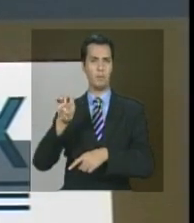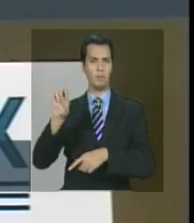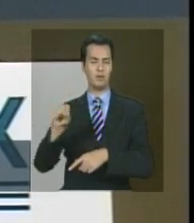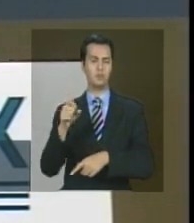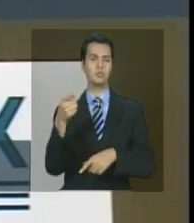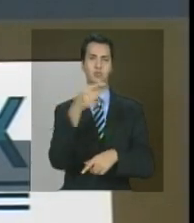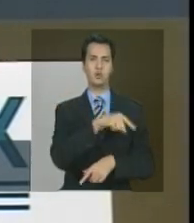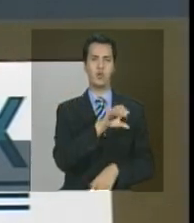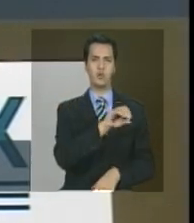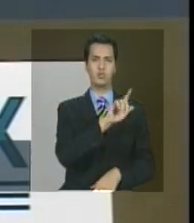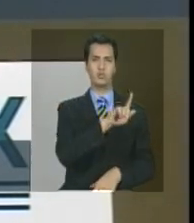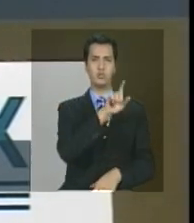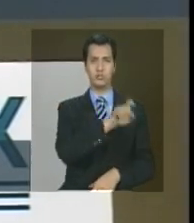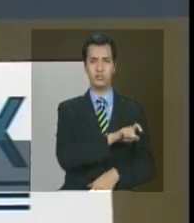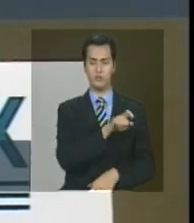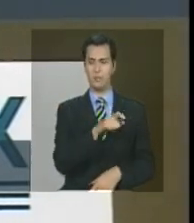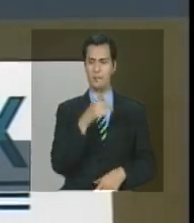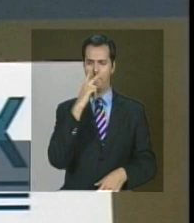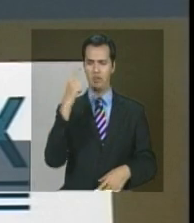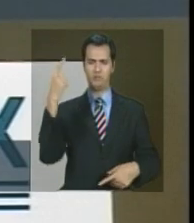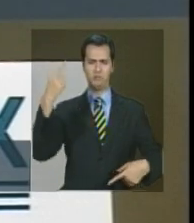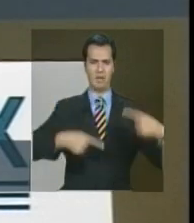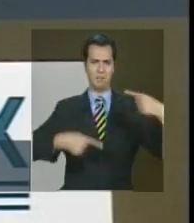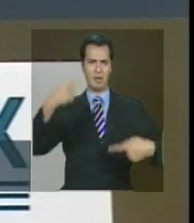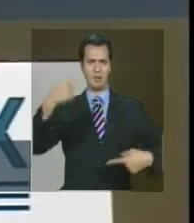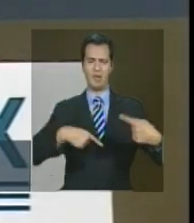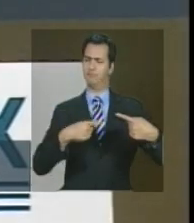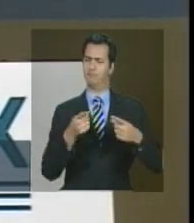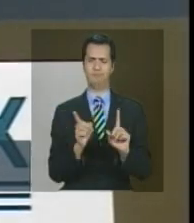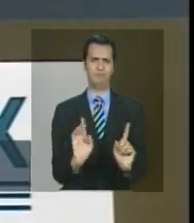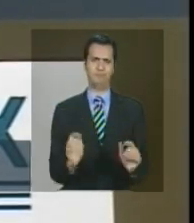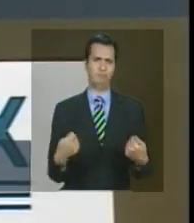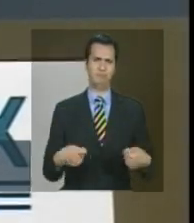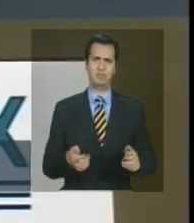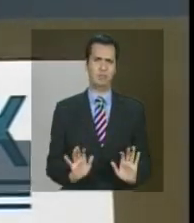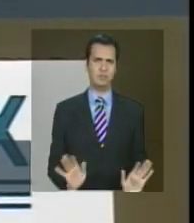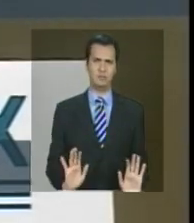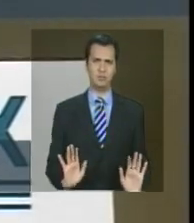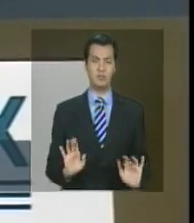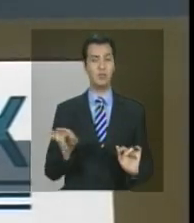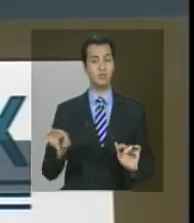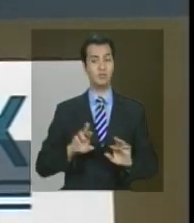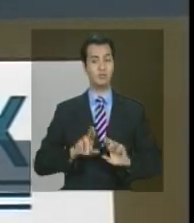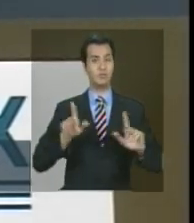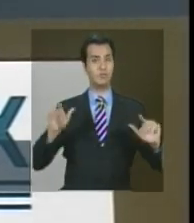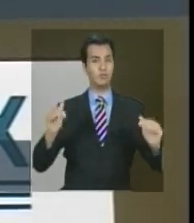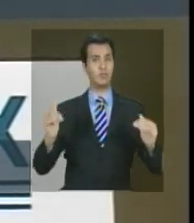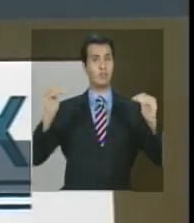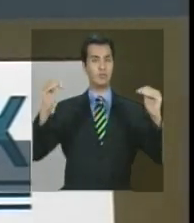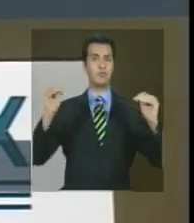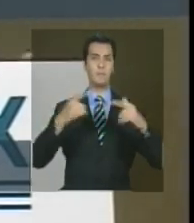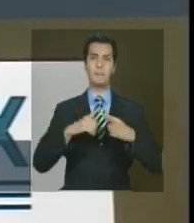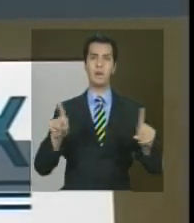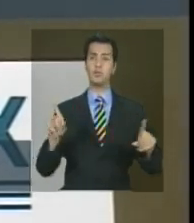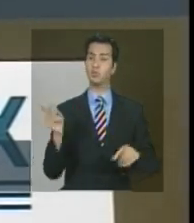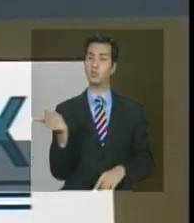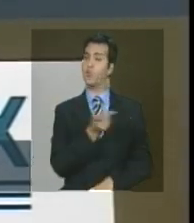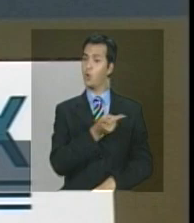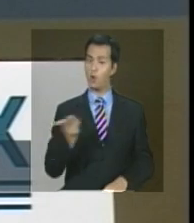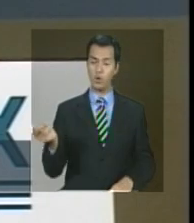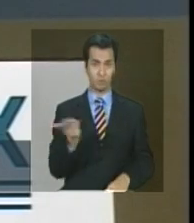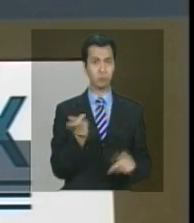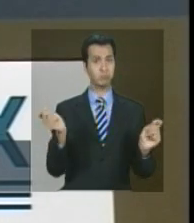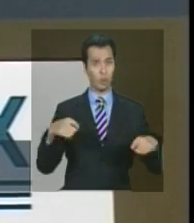OGX. Ambas se situam em patamares diversos. Agora, ambas podem ganhar muito com uma